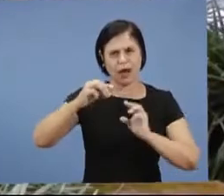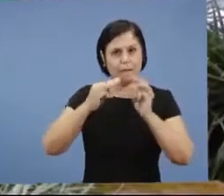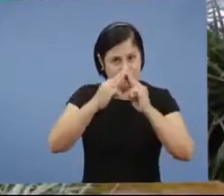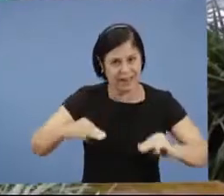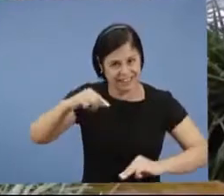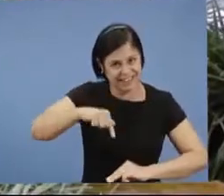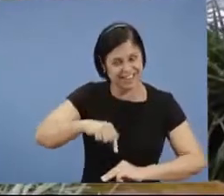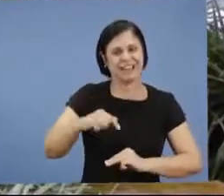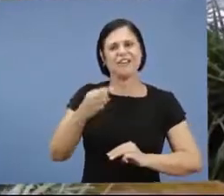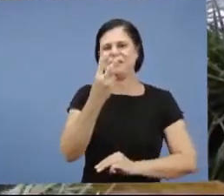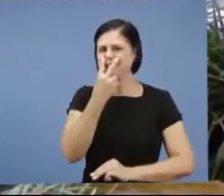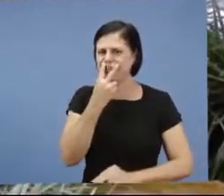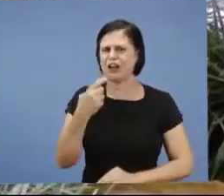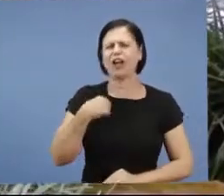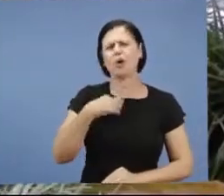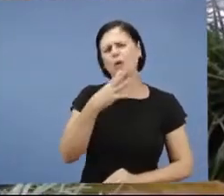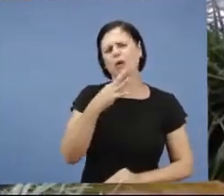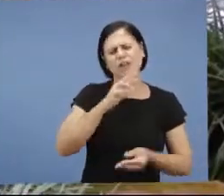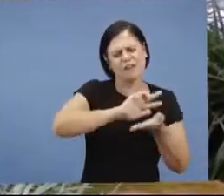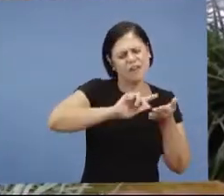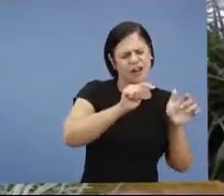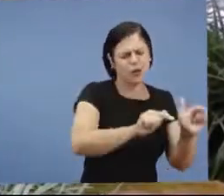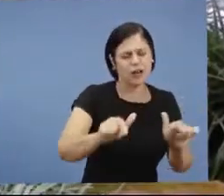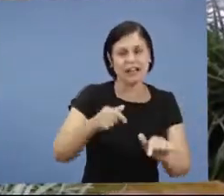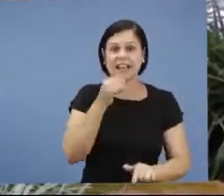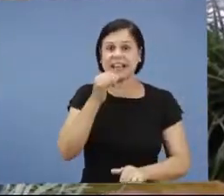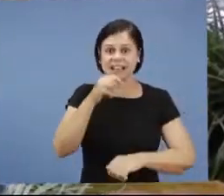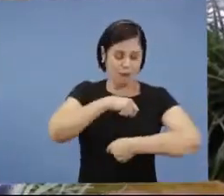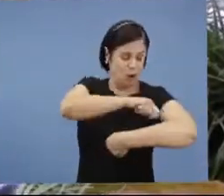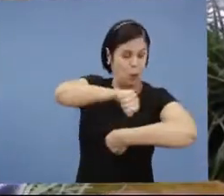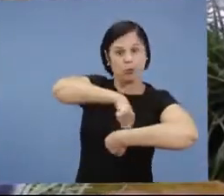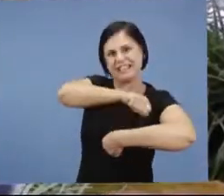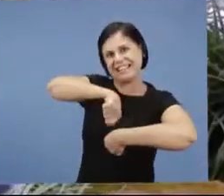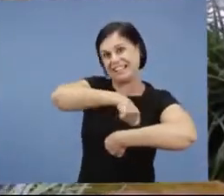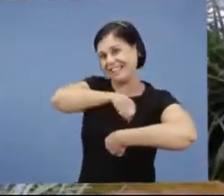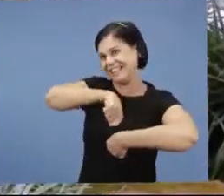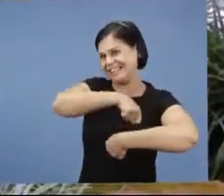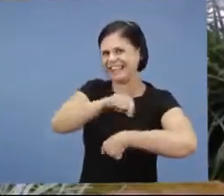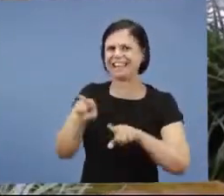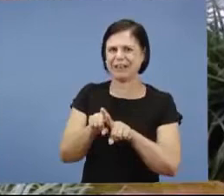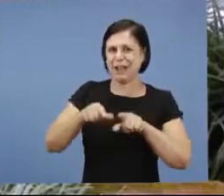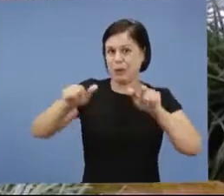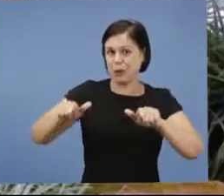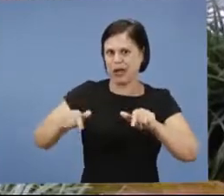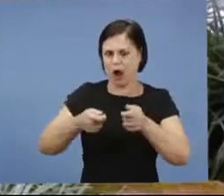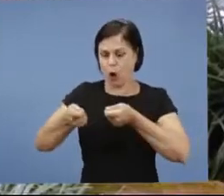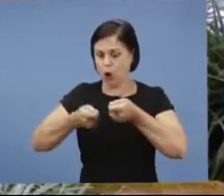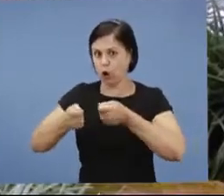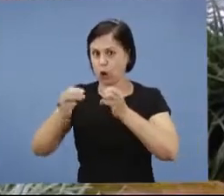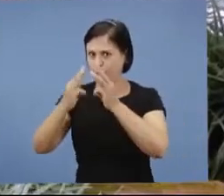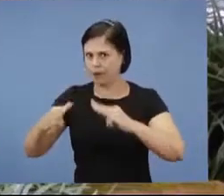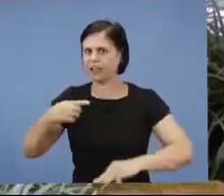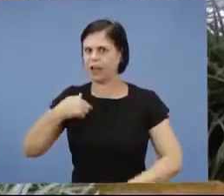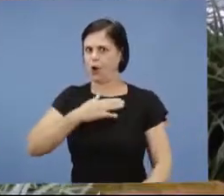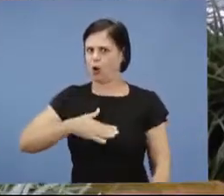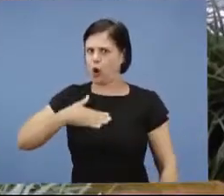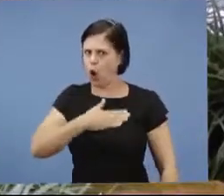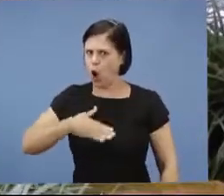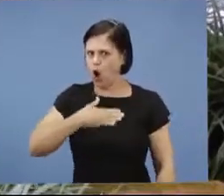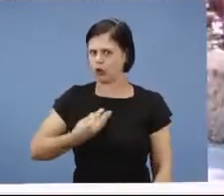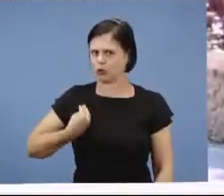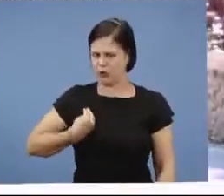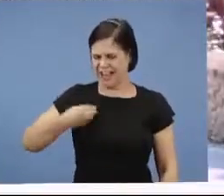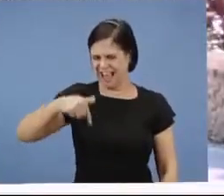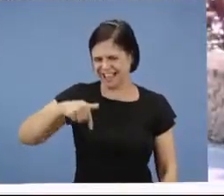Nós conhecemos vários lugares, por exemplo, a cozinha, o lugar onde se controla o Manaim. E eu estou gostando muito de vir para